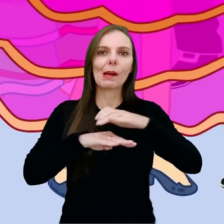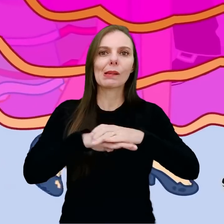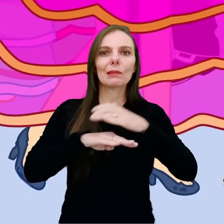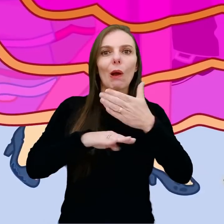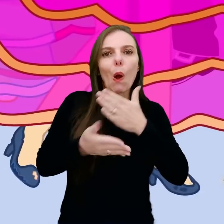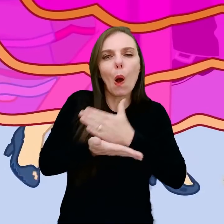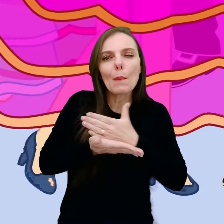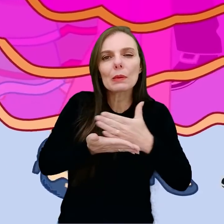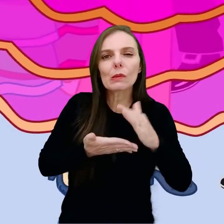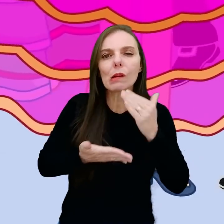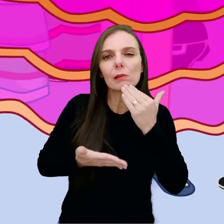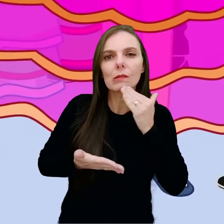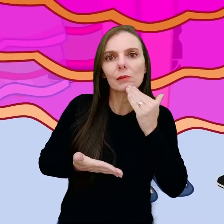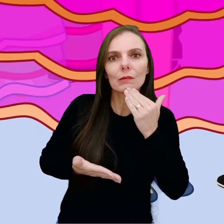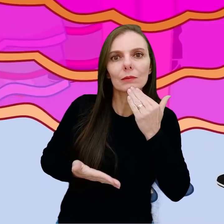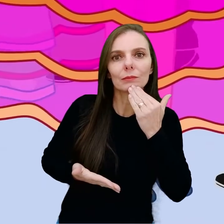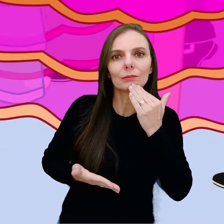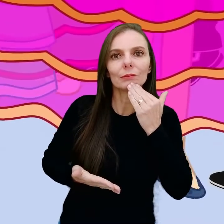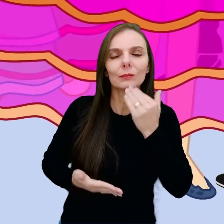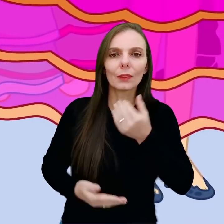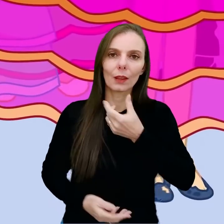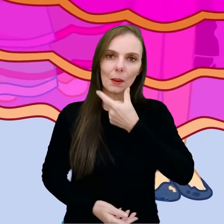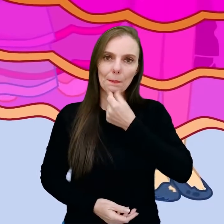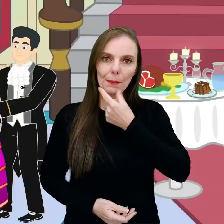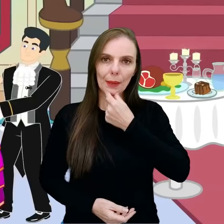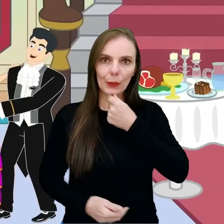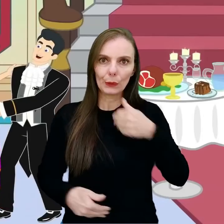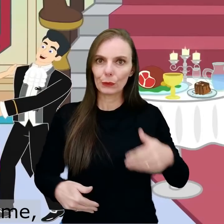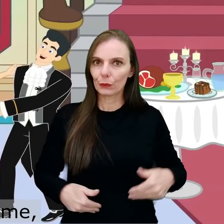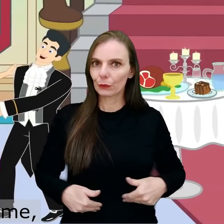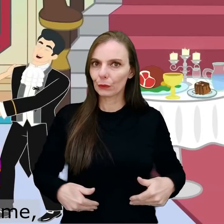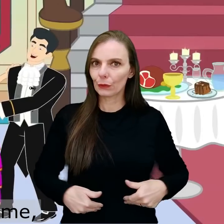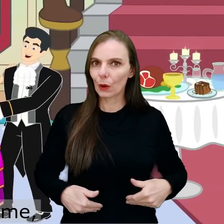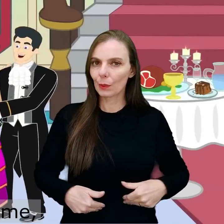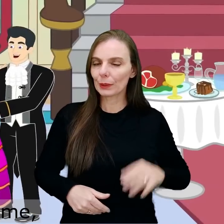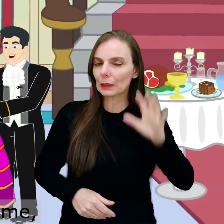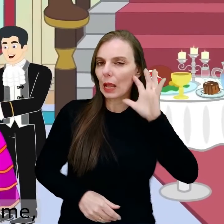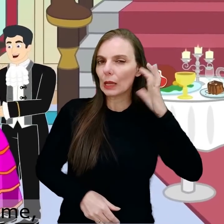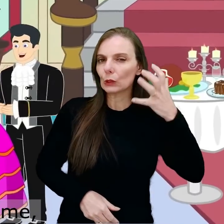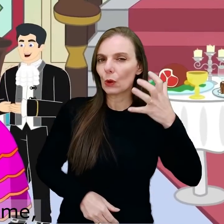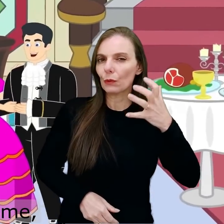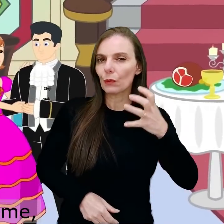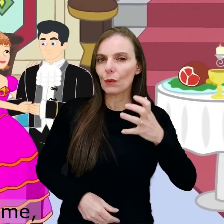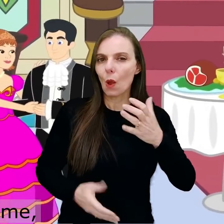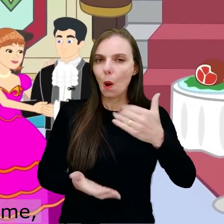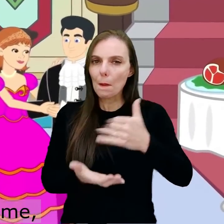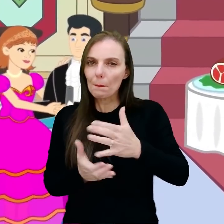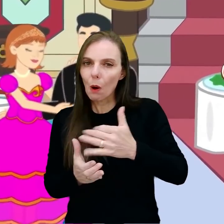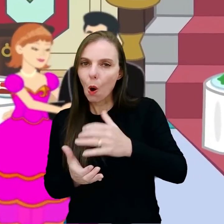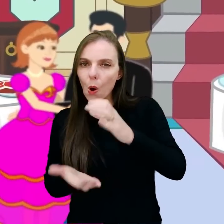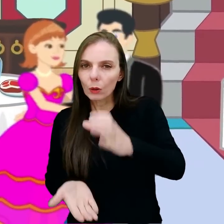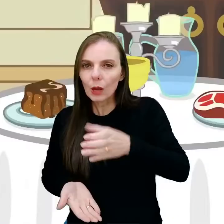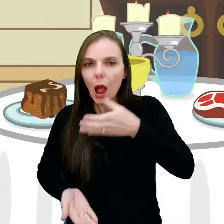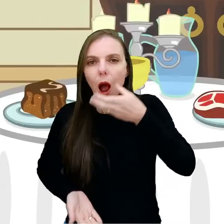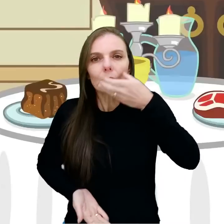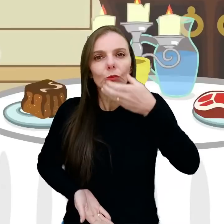E claro, seus sapatos começavam a se desgastar. O jovem, que não se aguentava de fome,